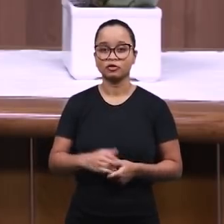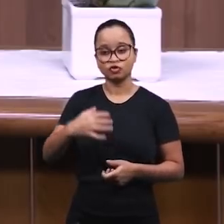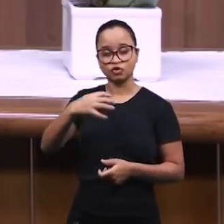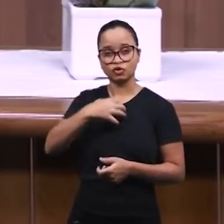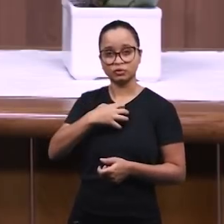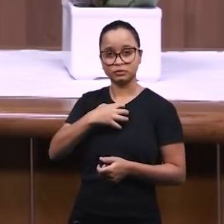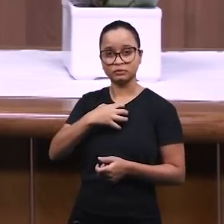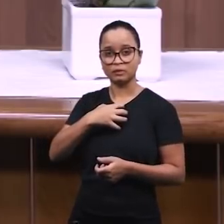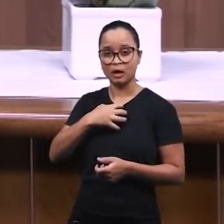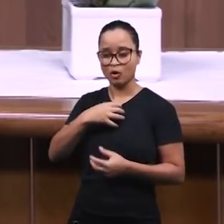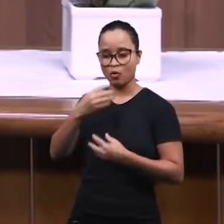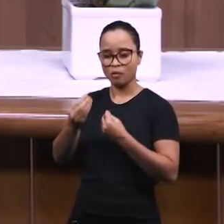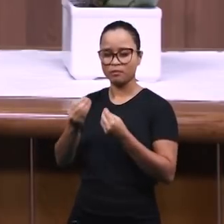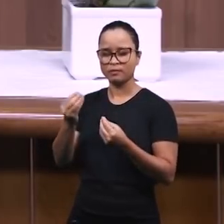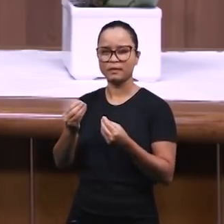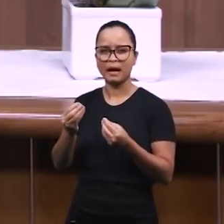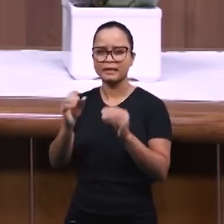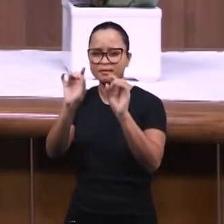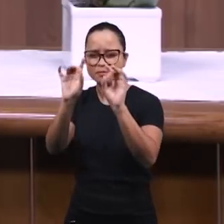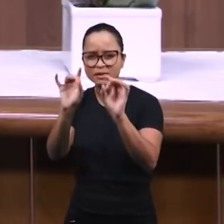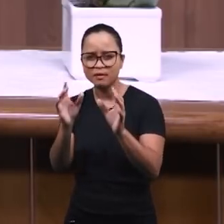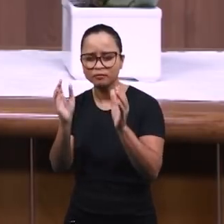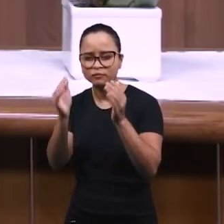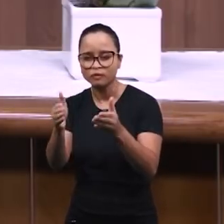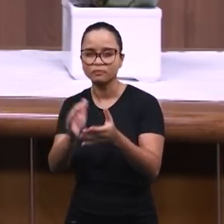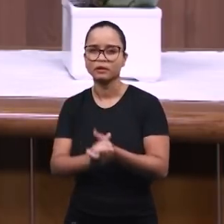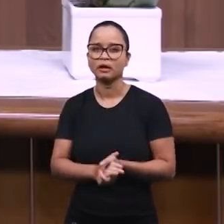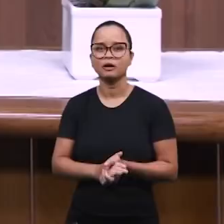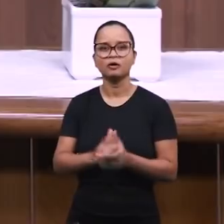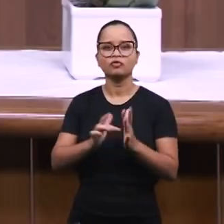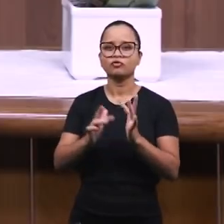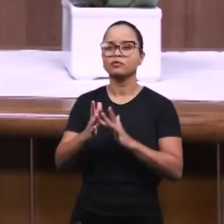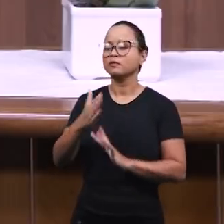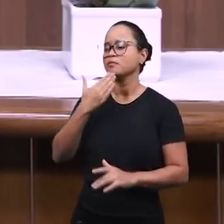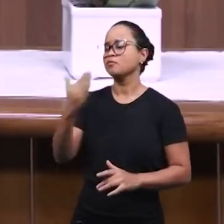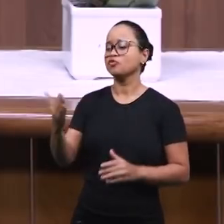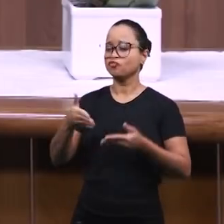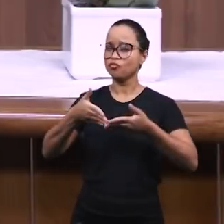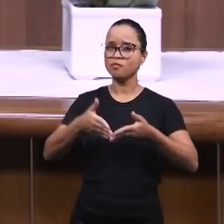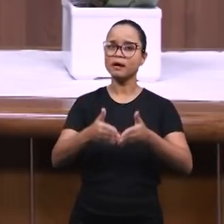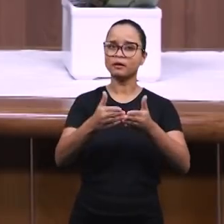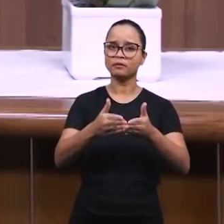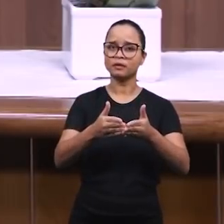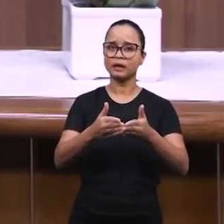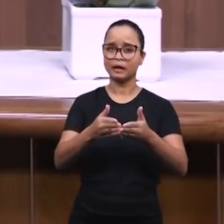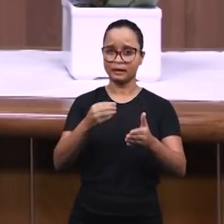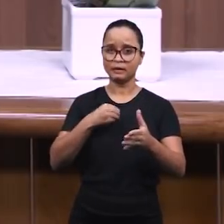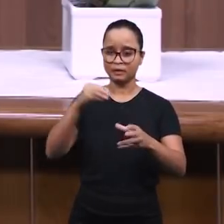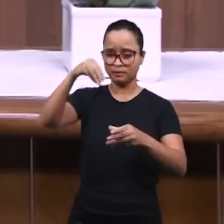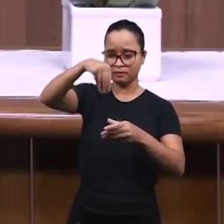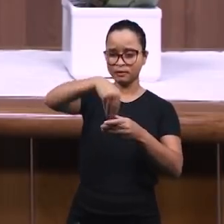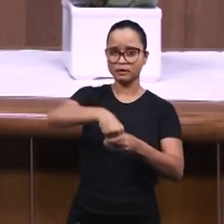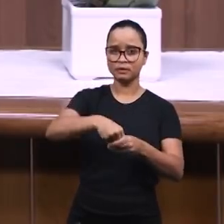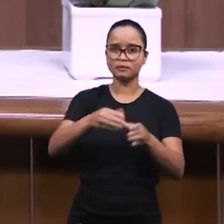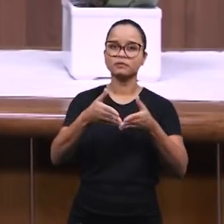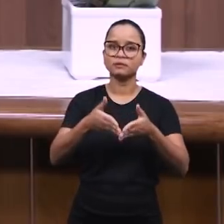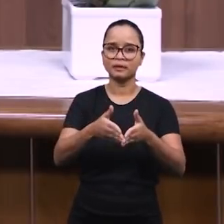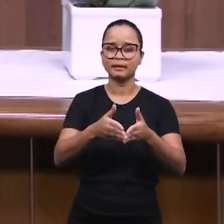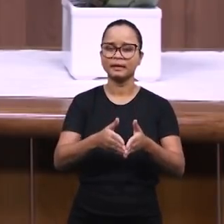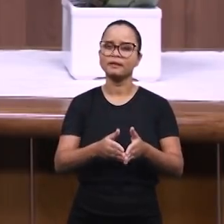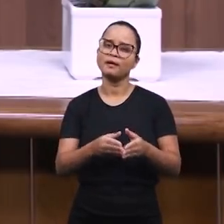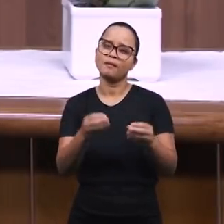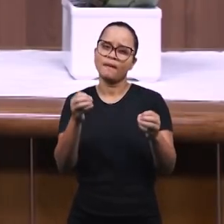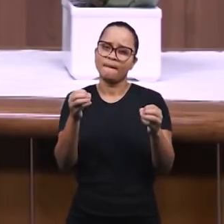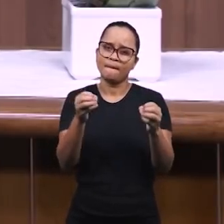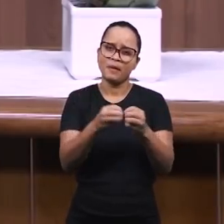circunstância de maneira específica, o que aconteceu é que o Senhor Jesus pediu um barquinho. E ele entrou nesse barco, ele estava às margens